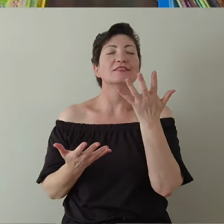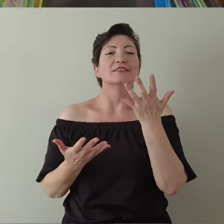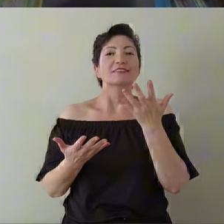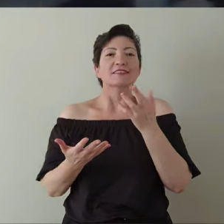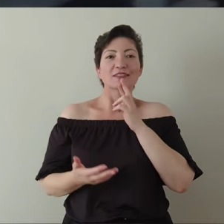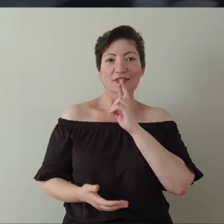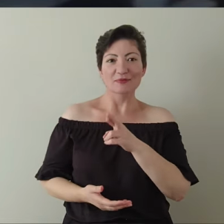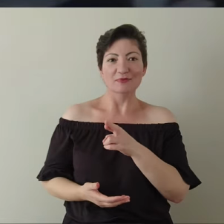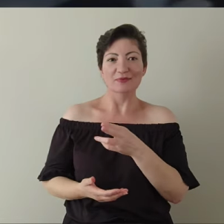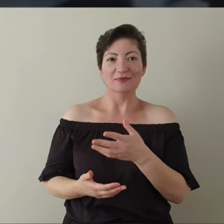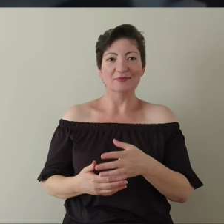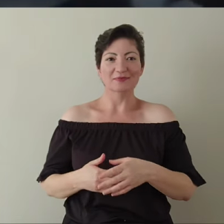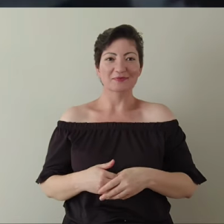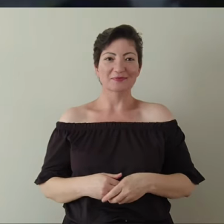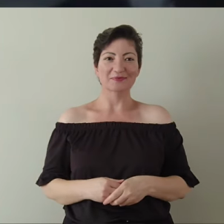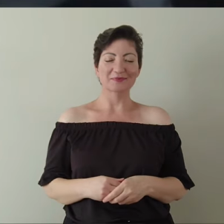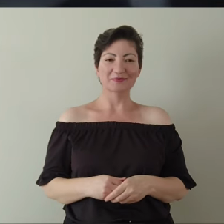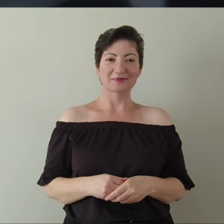espetáculo.